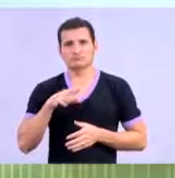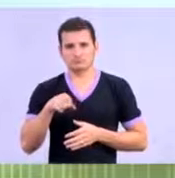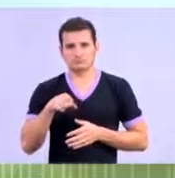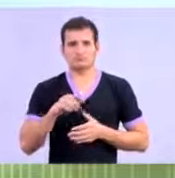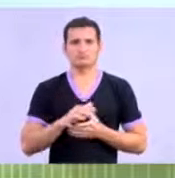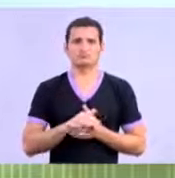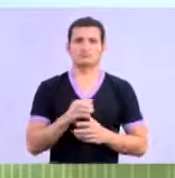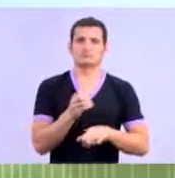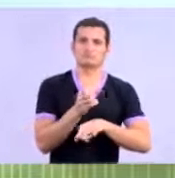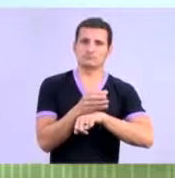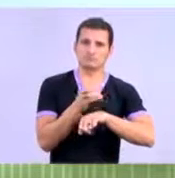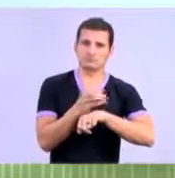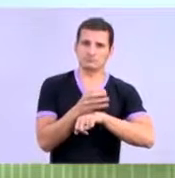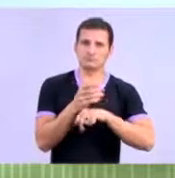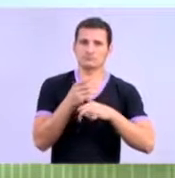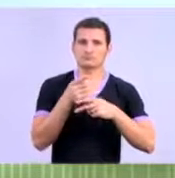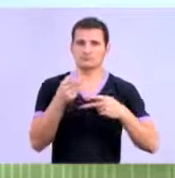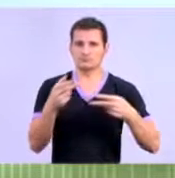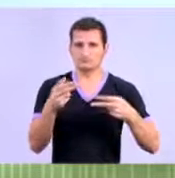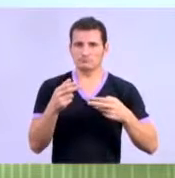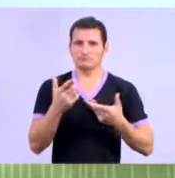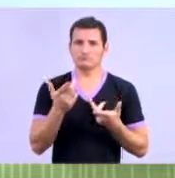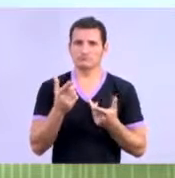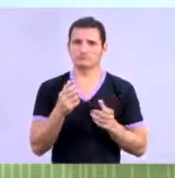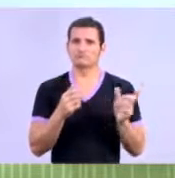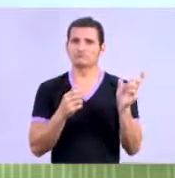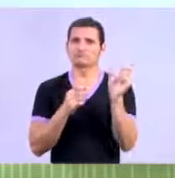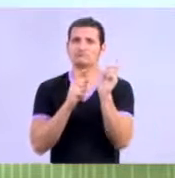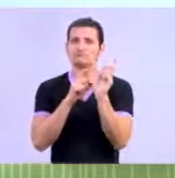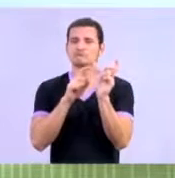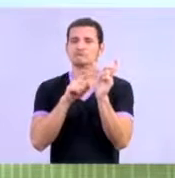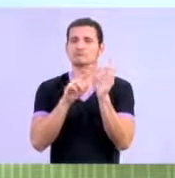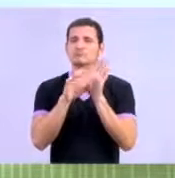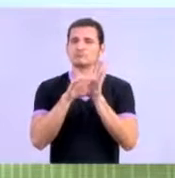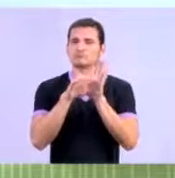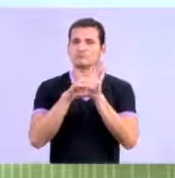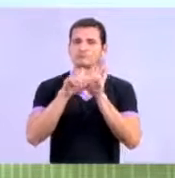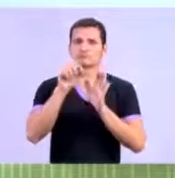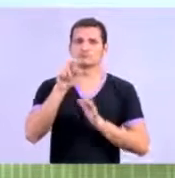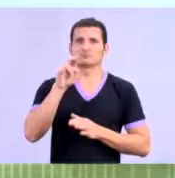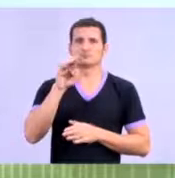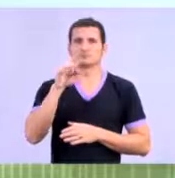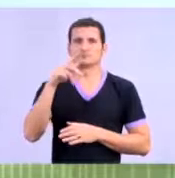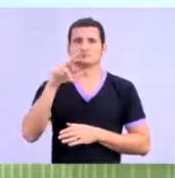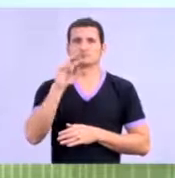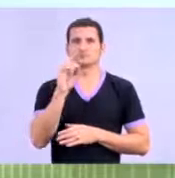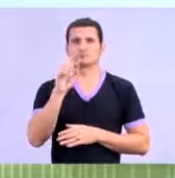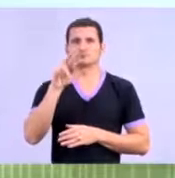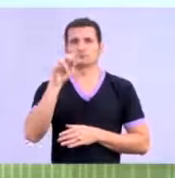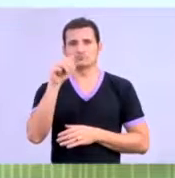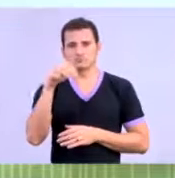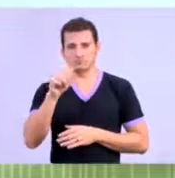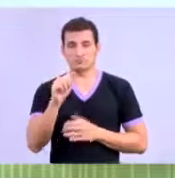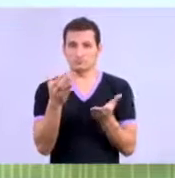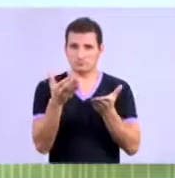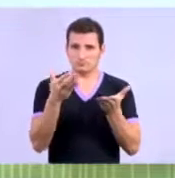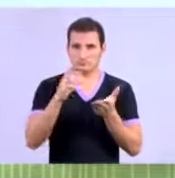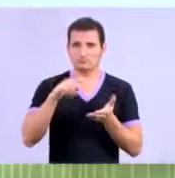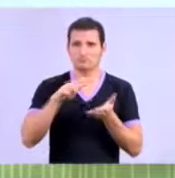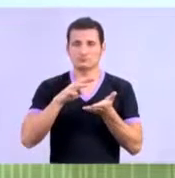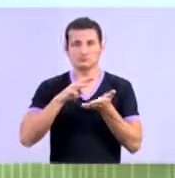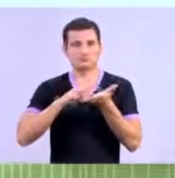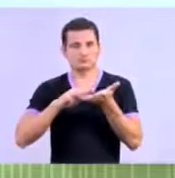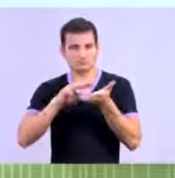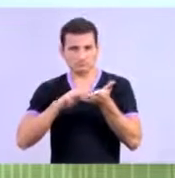orientação objeto, a gente renomeou esse conceito de subprograma para definir, olha, subprograma agora é um método